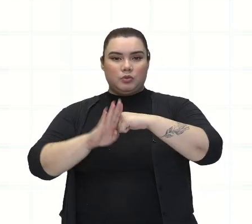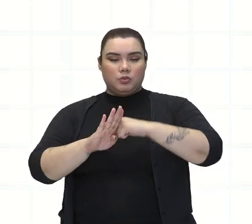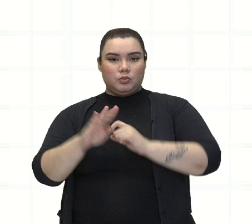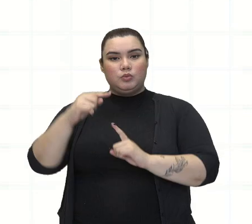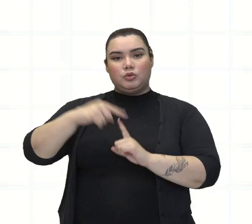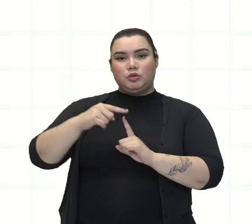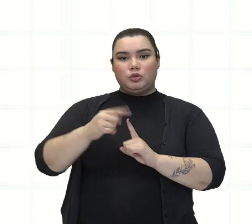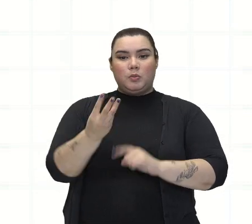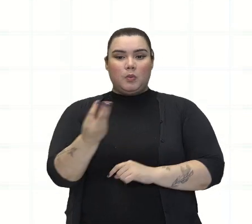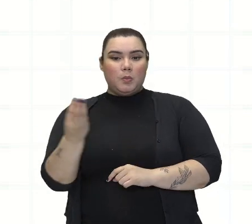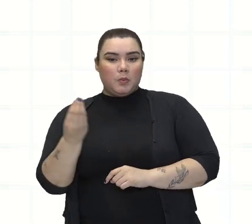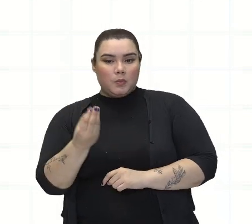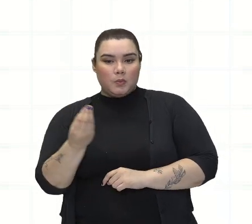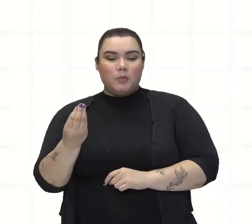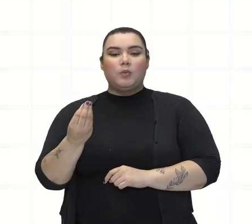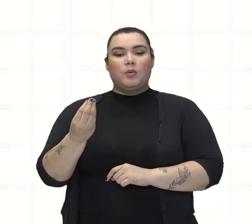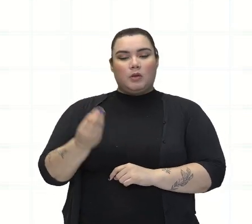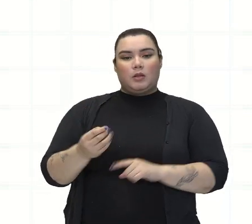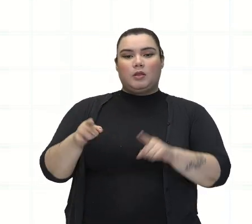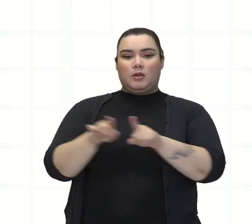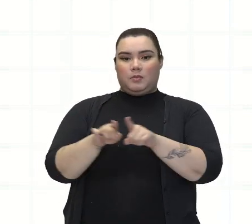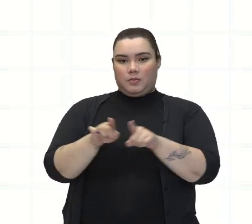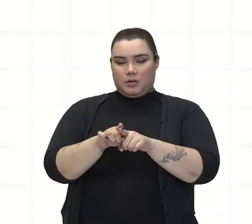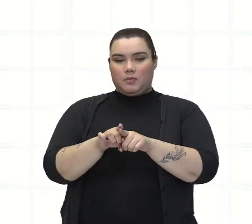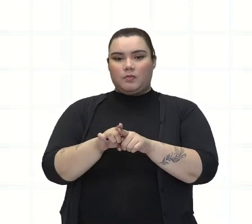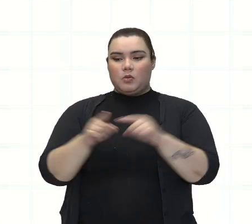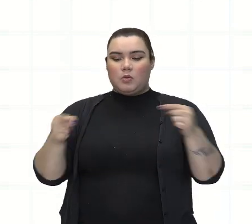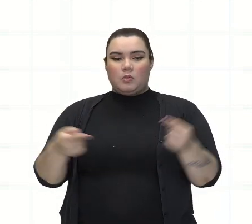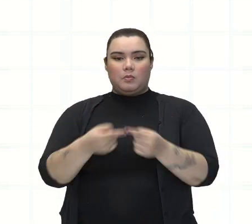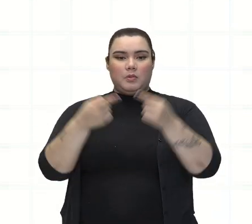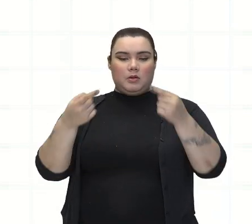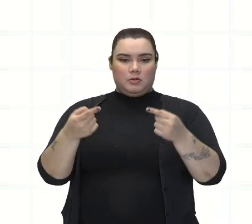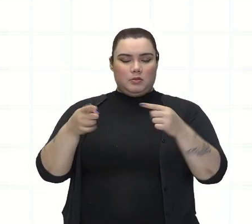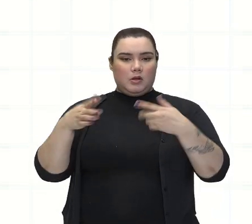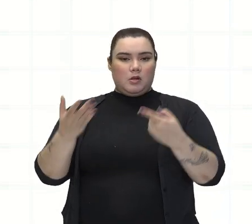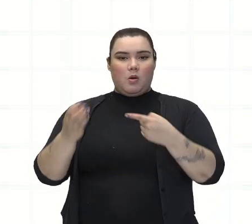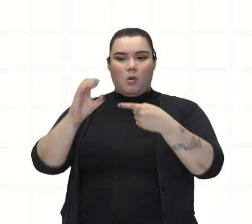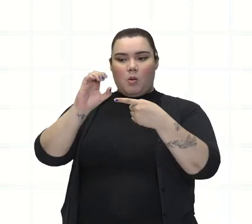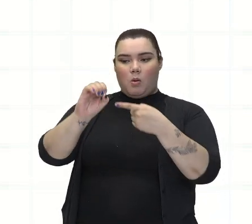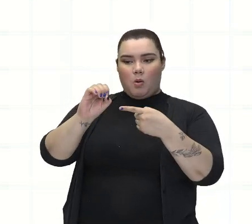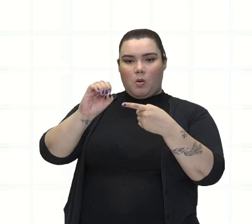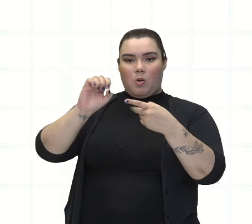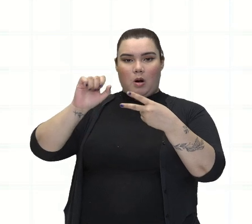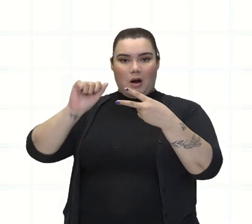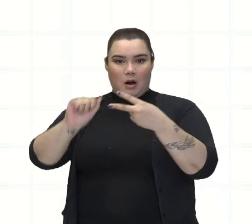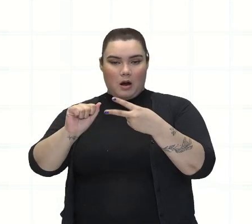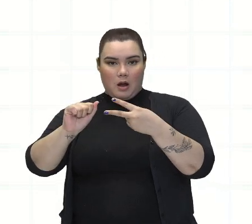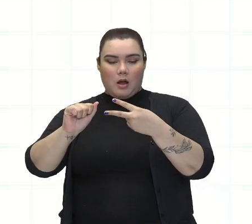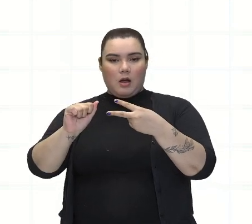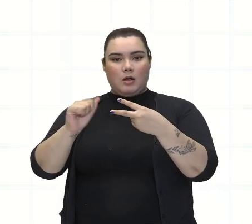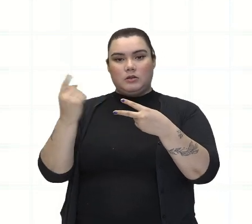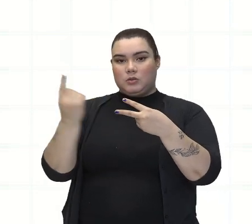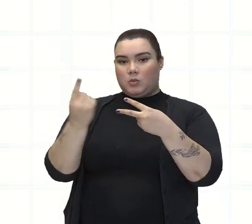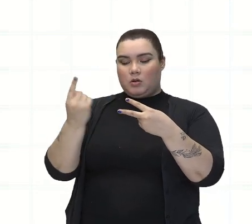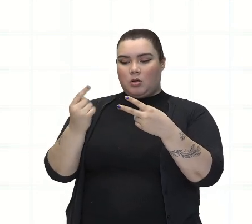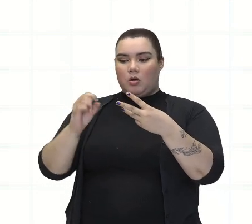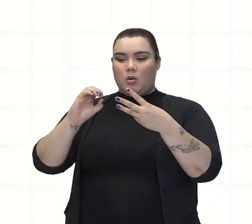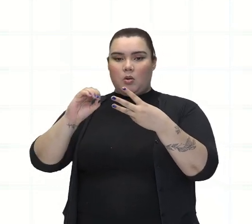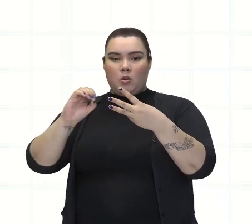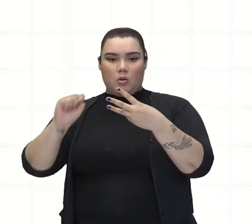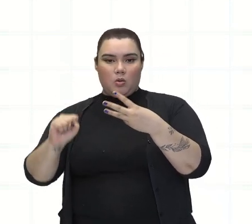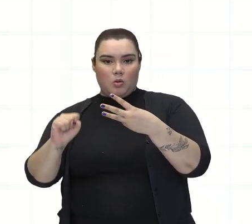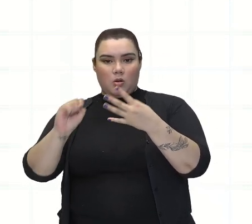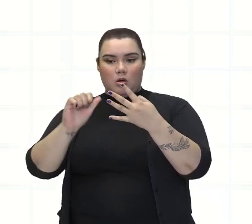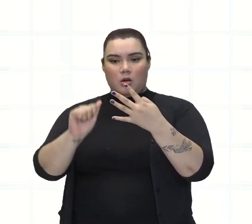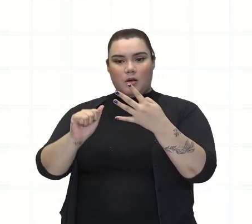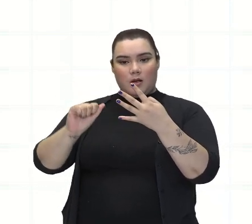no plural, eles também. Eles vão ter essa variação. E esses